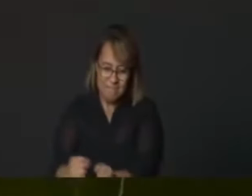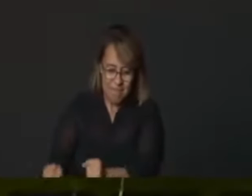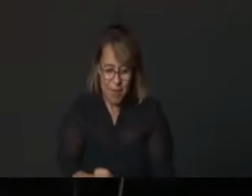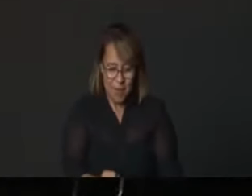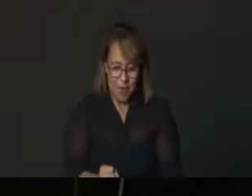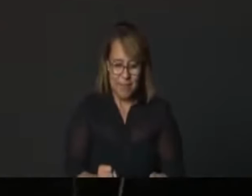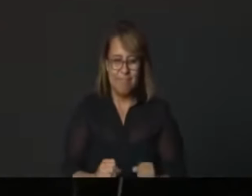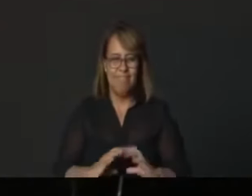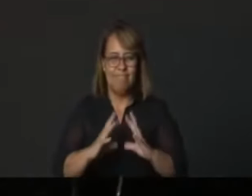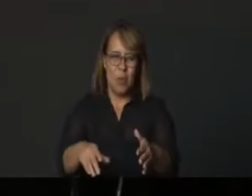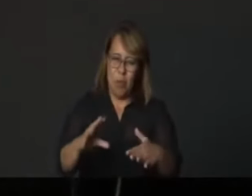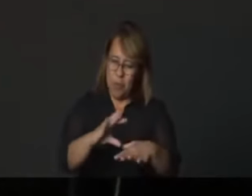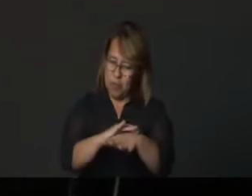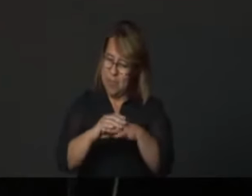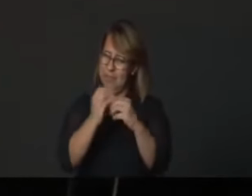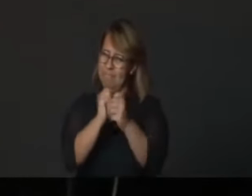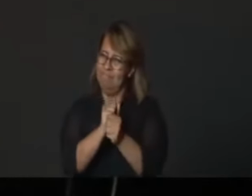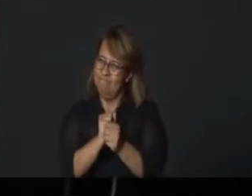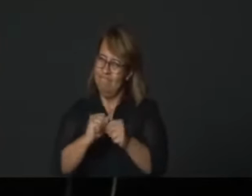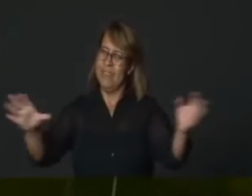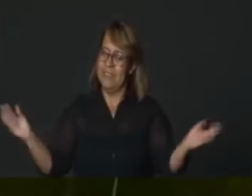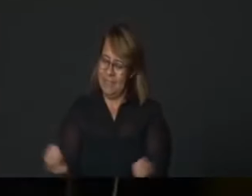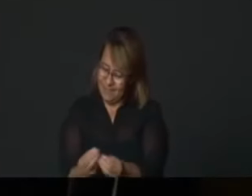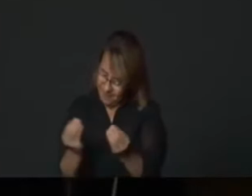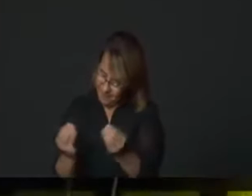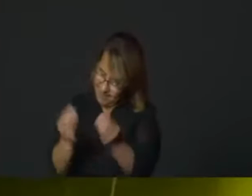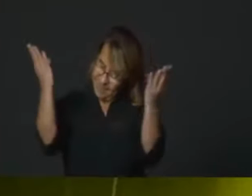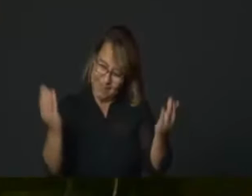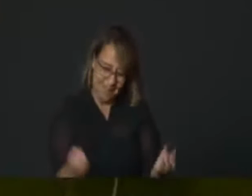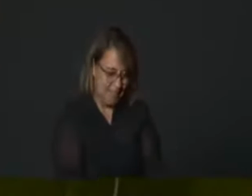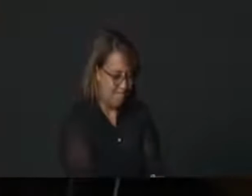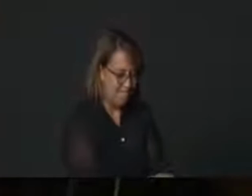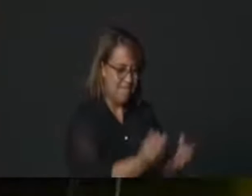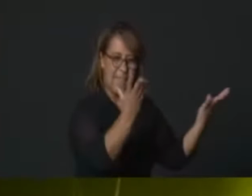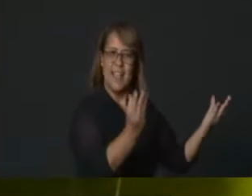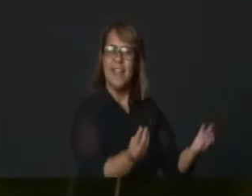Olá eu sou toda hora de Jesus